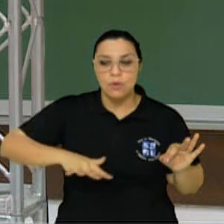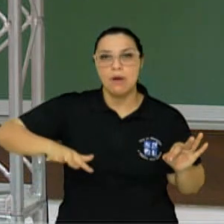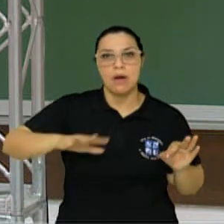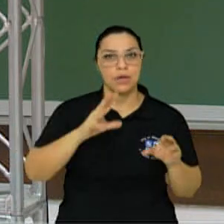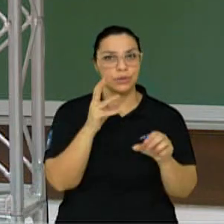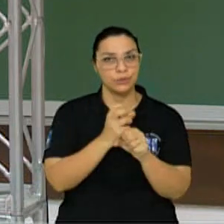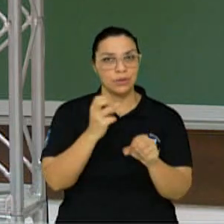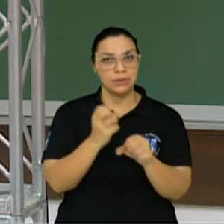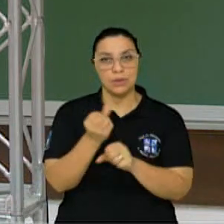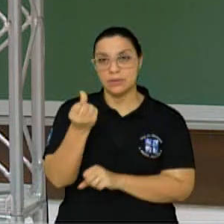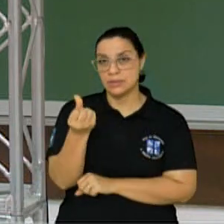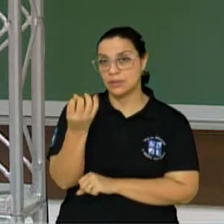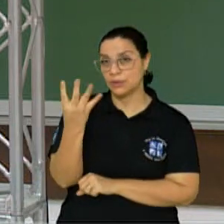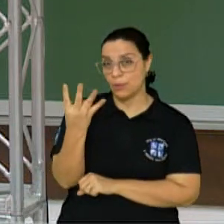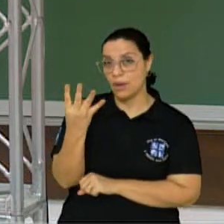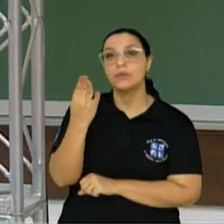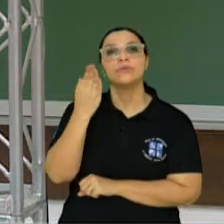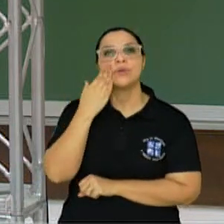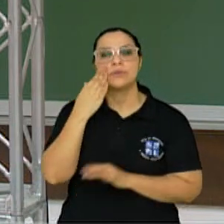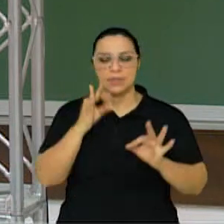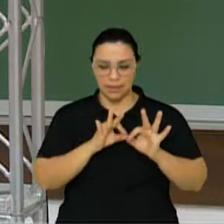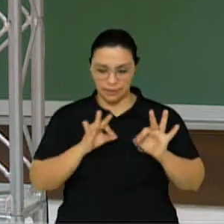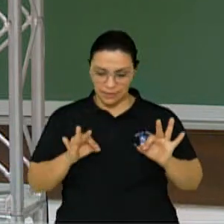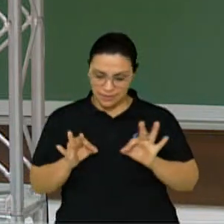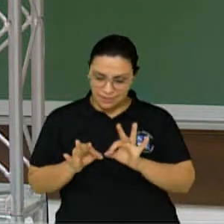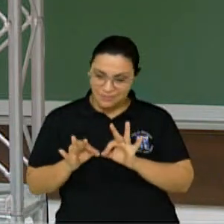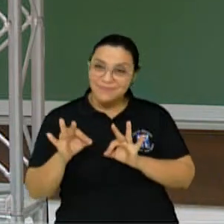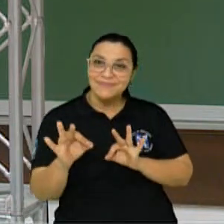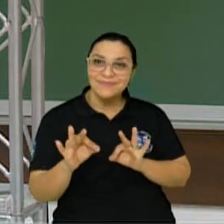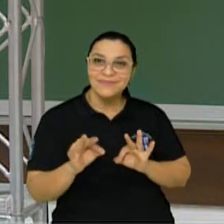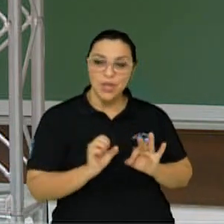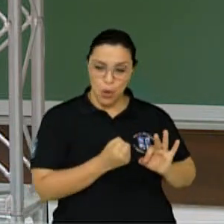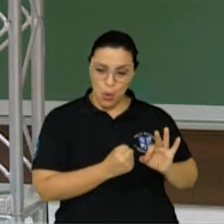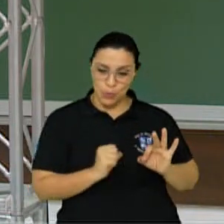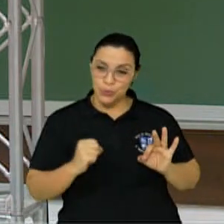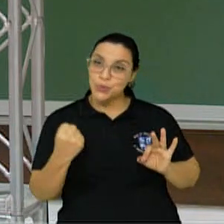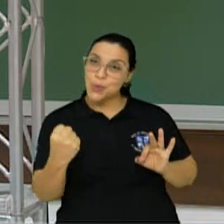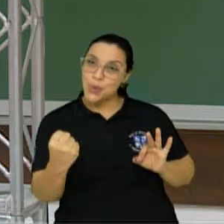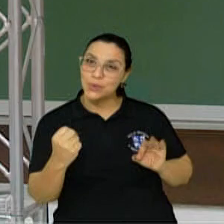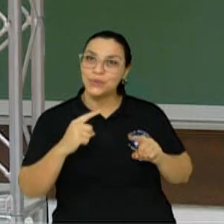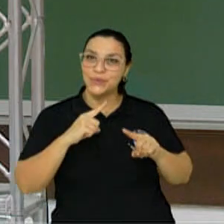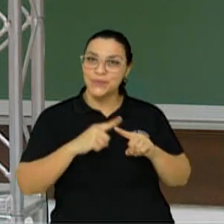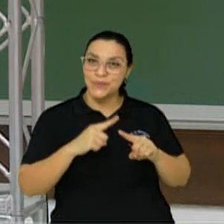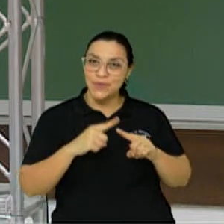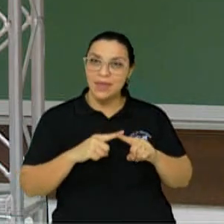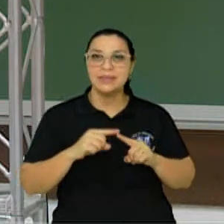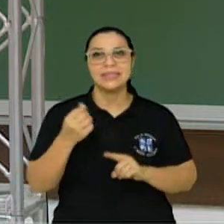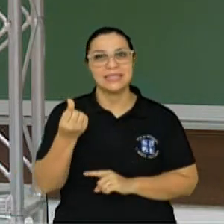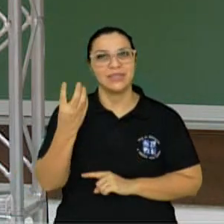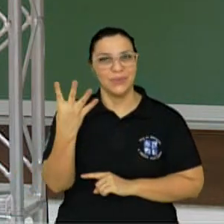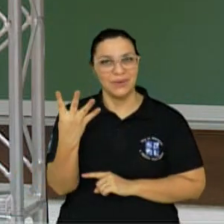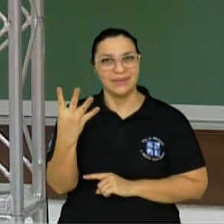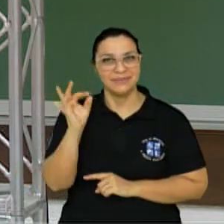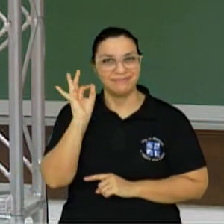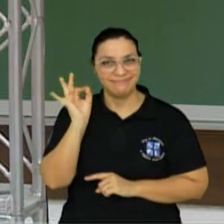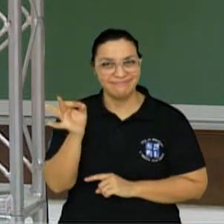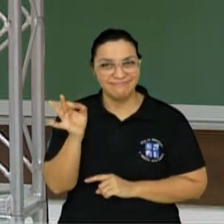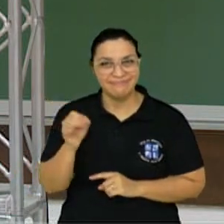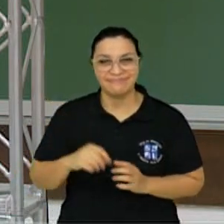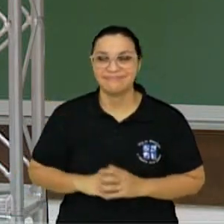base é 64 metros quadrados, então o seu lado é 8, porque 8 ao quadrado é